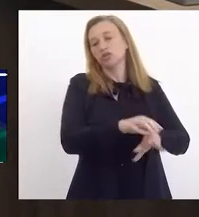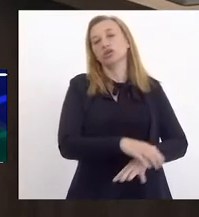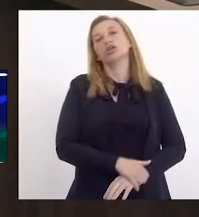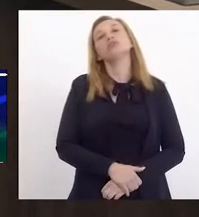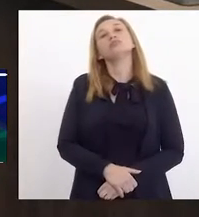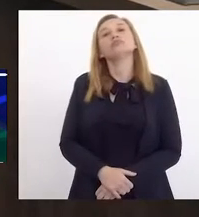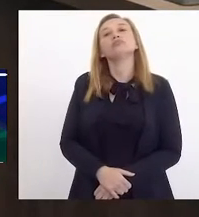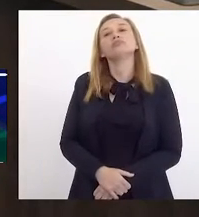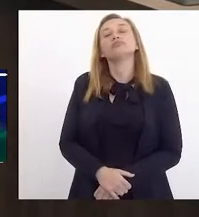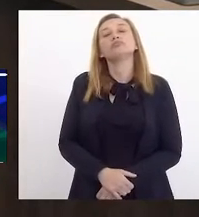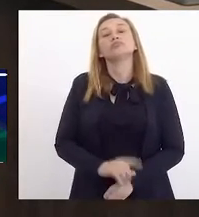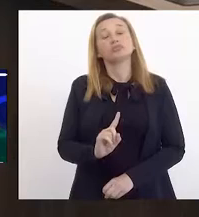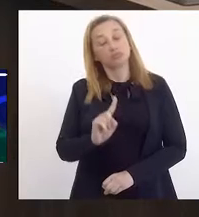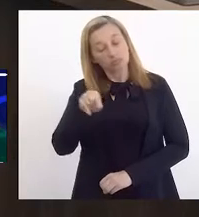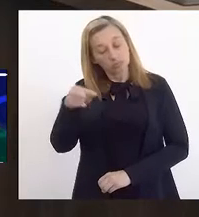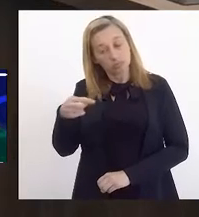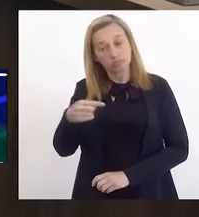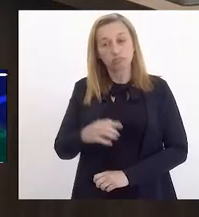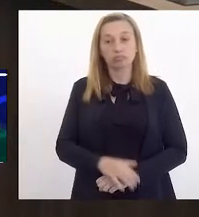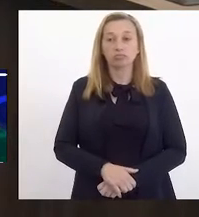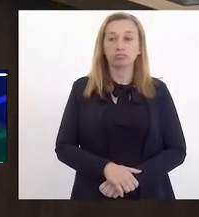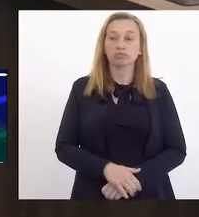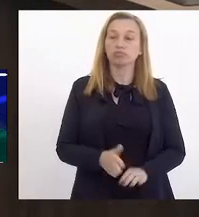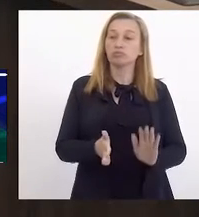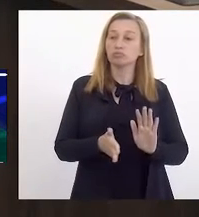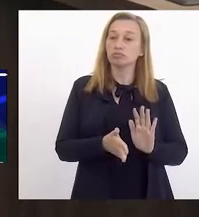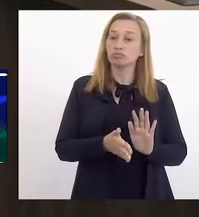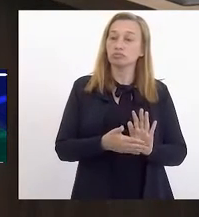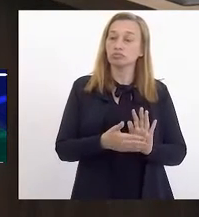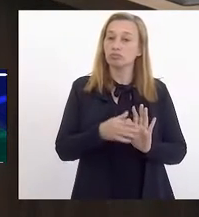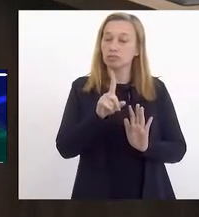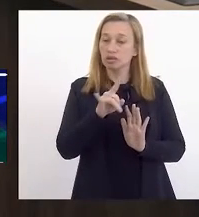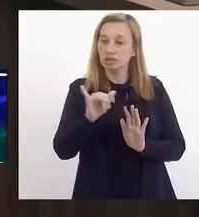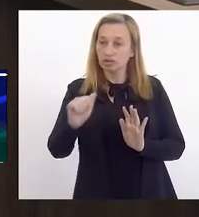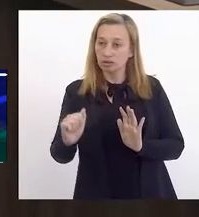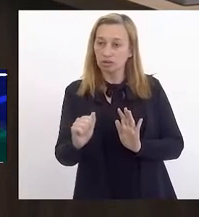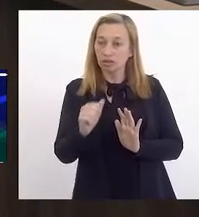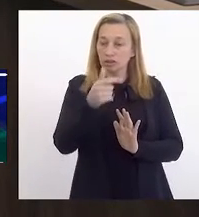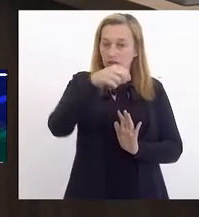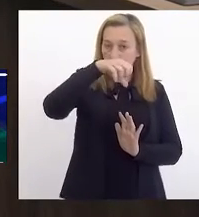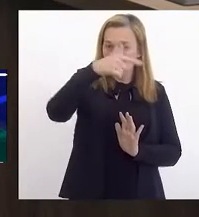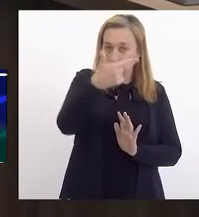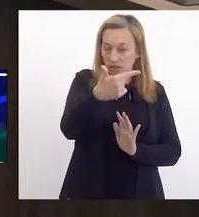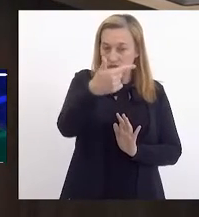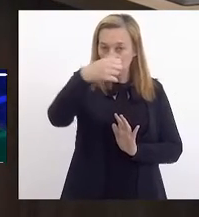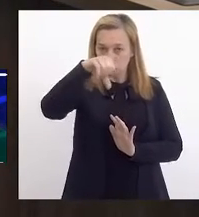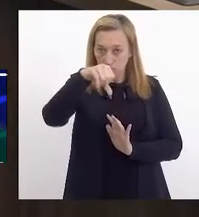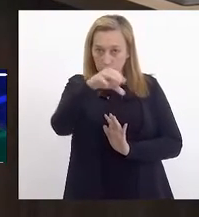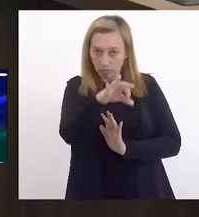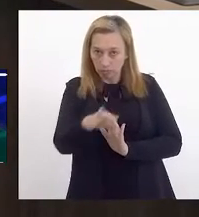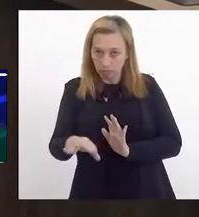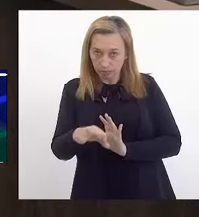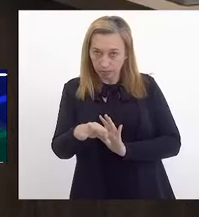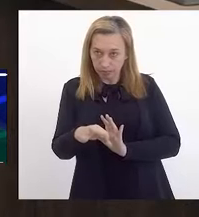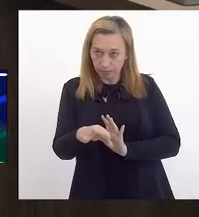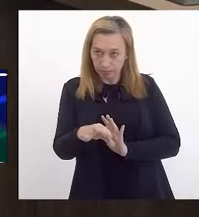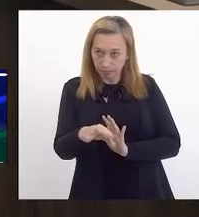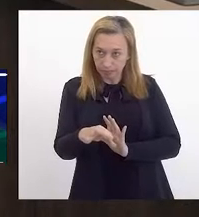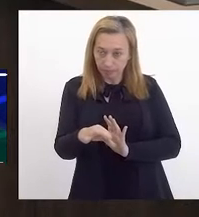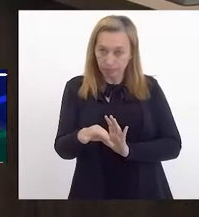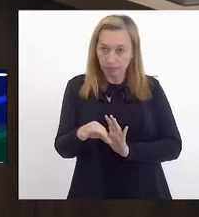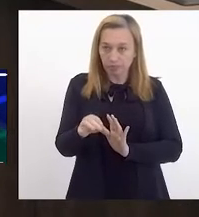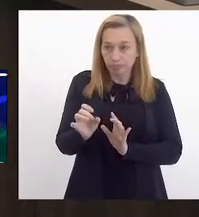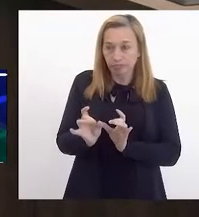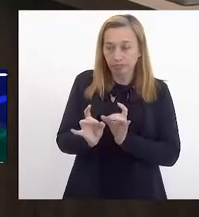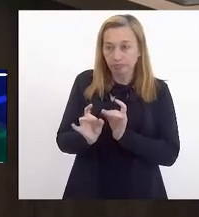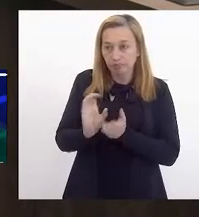prejudicado. Ademais, ao propor alíquota de 29% para operação de